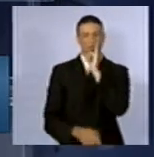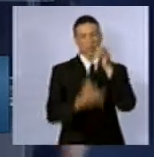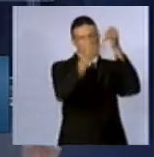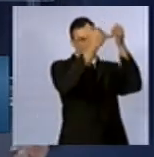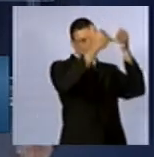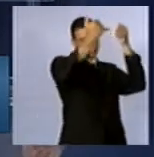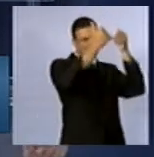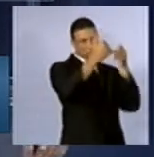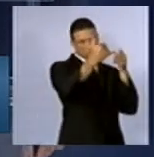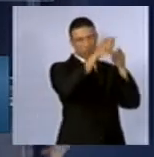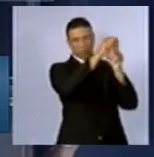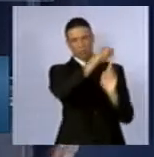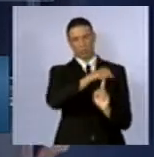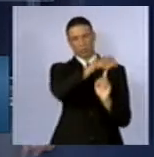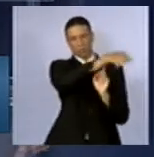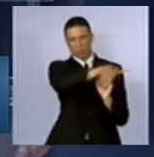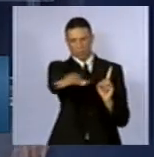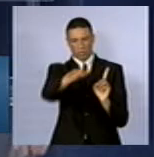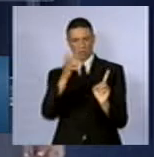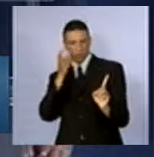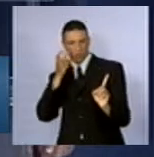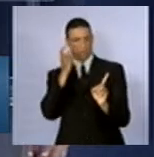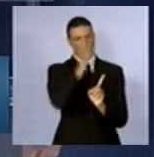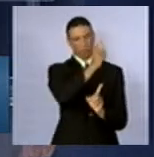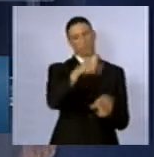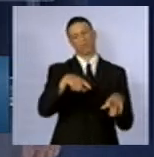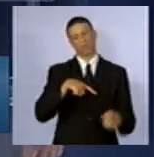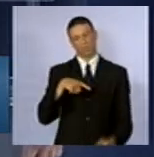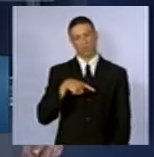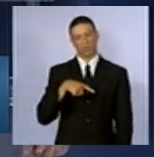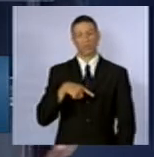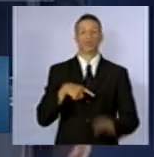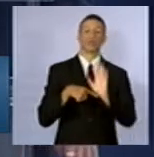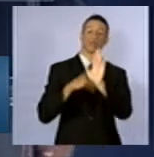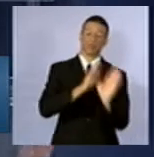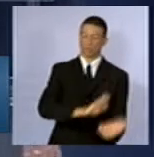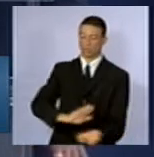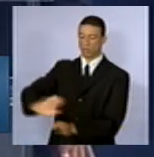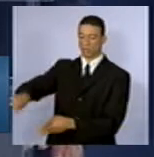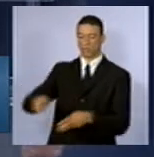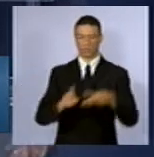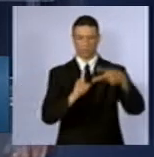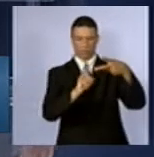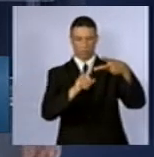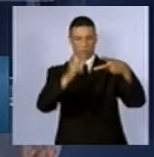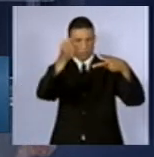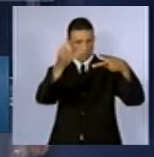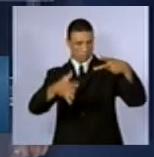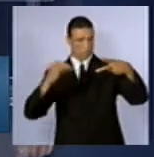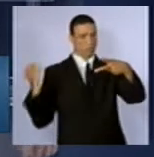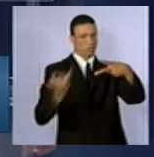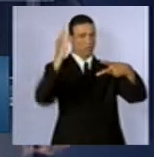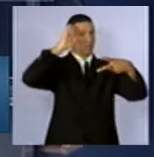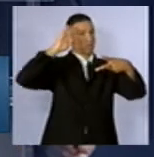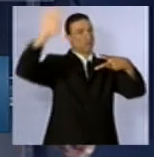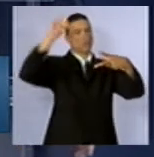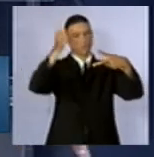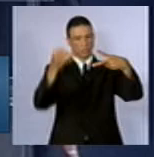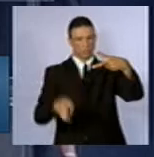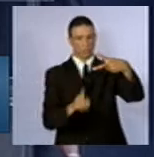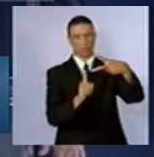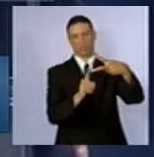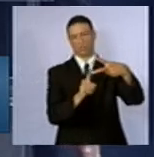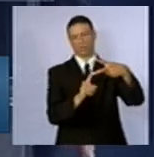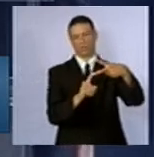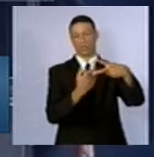tem esse caráter e o outro ponto que eu acho importante frisar que o serviço